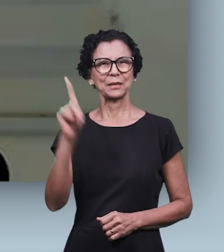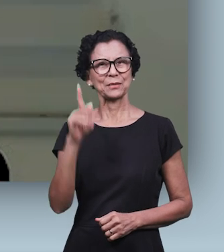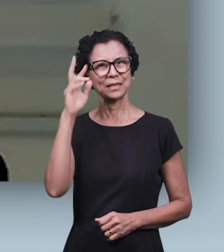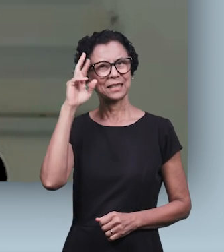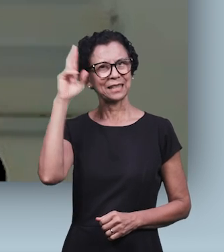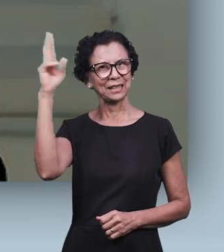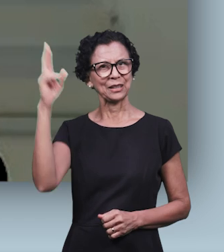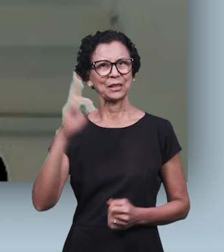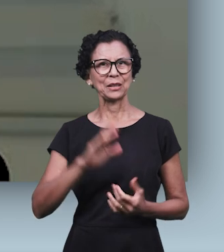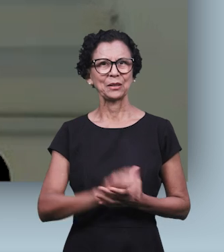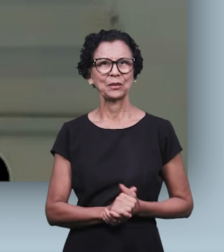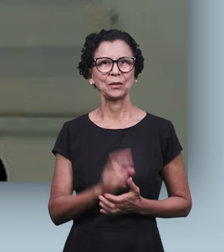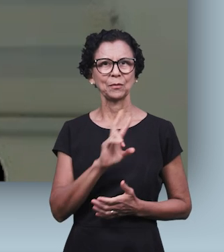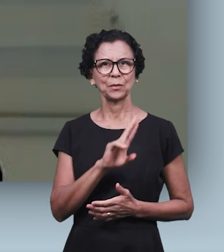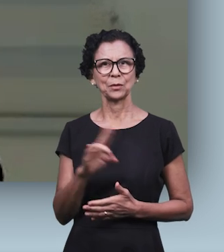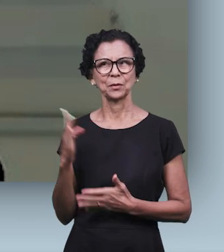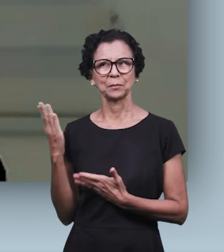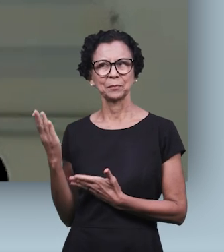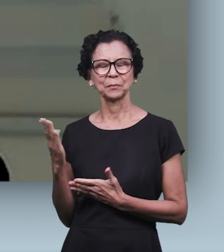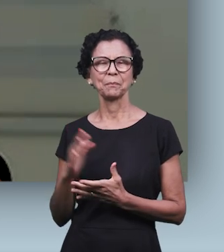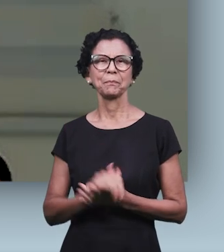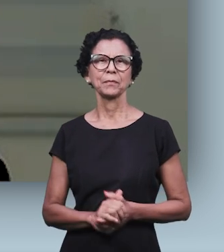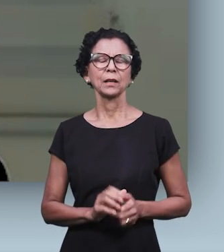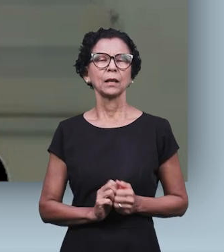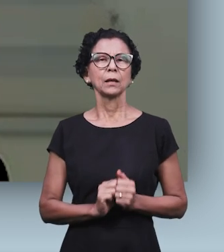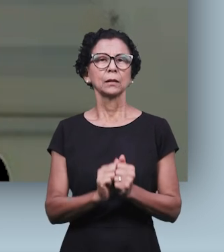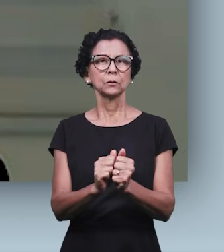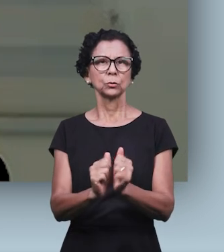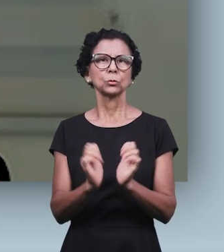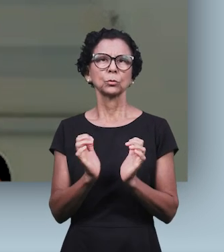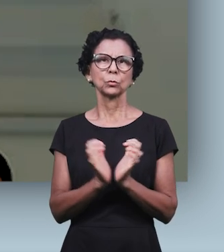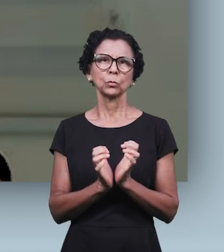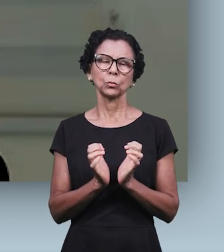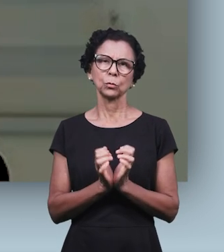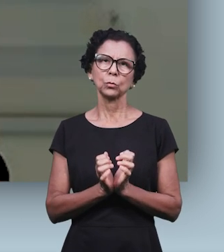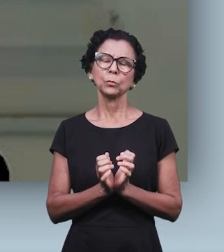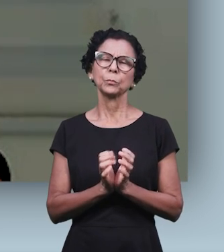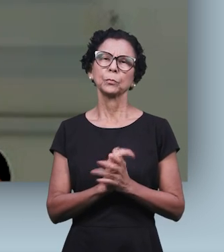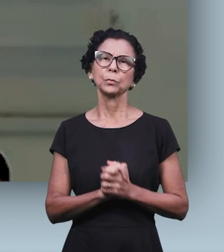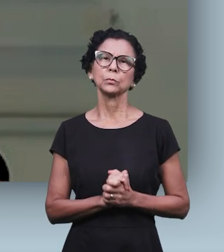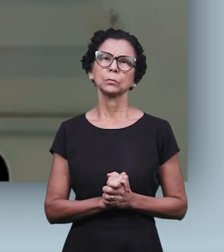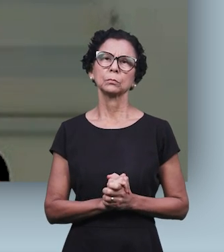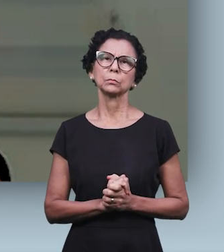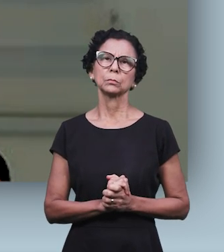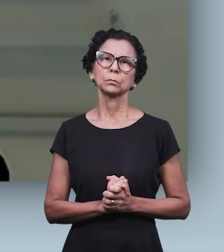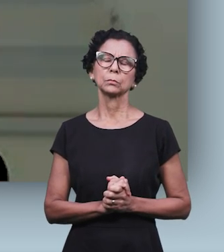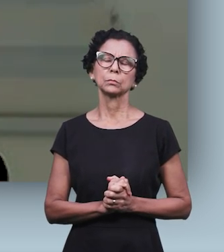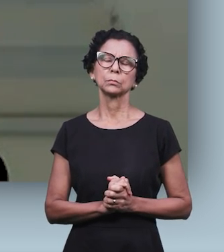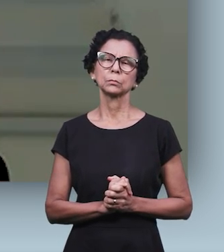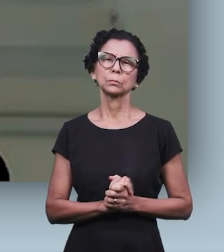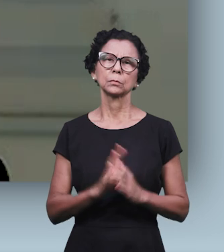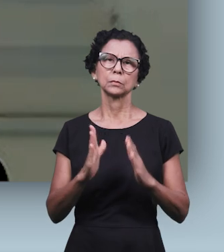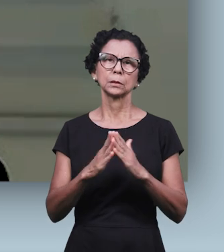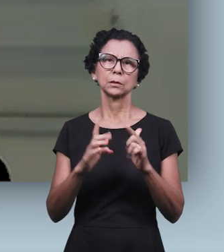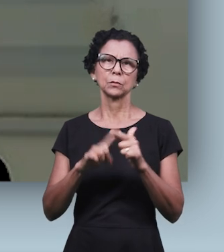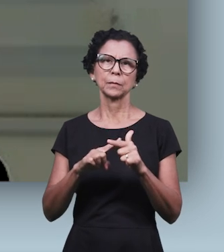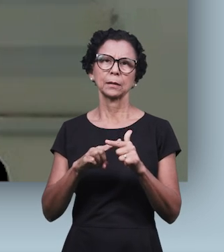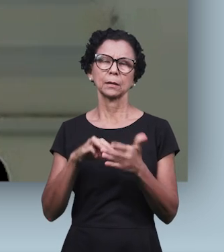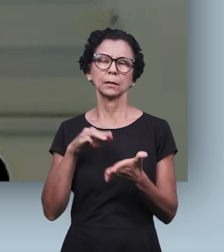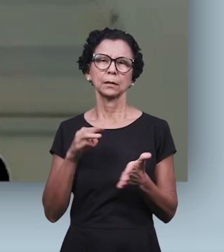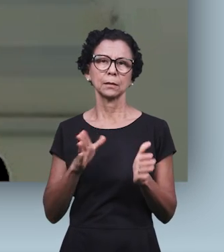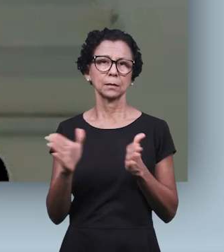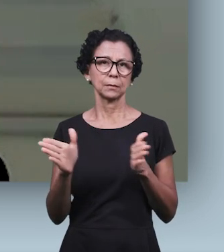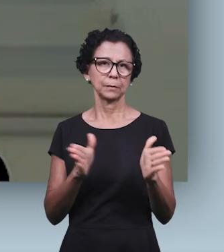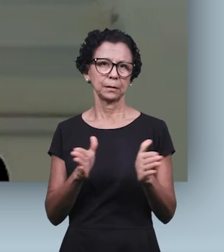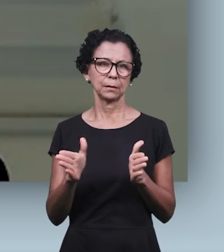Irmãs, a paz do Senhor, o meu nome é Daniele e juntamente com outras irmãs e irmãos faço parte da equipe de acessibilidade da Igreja Cristã